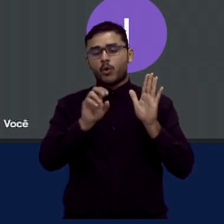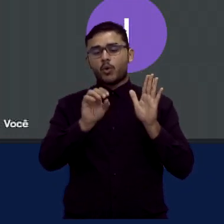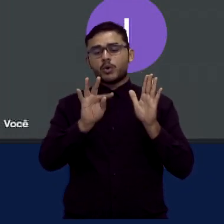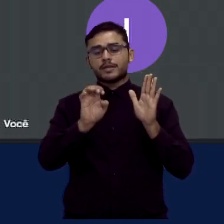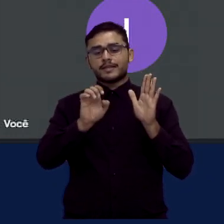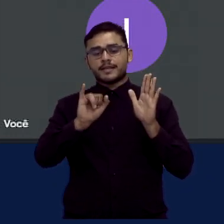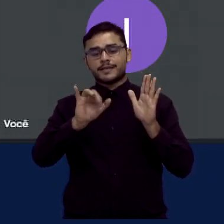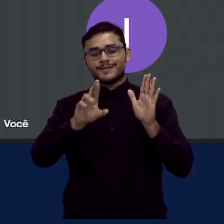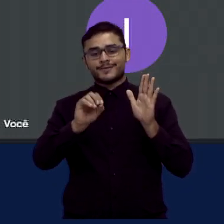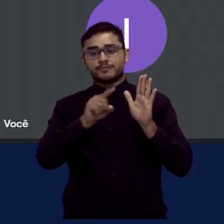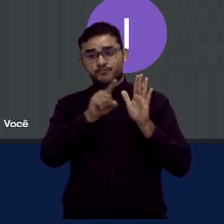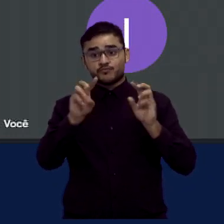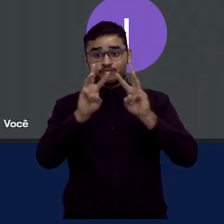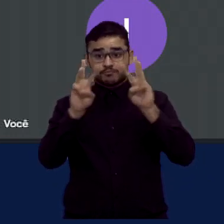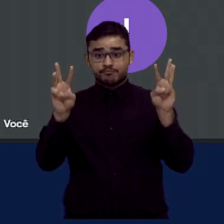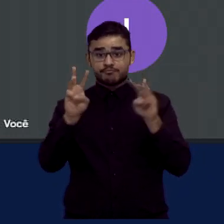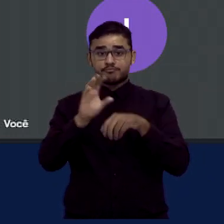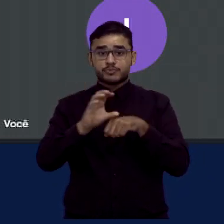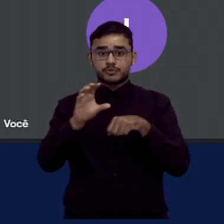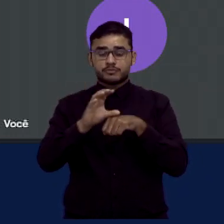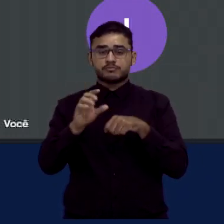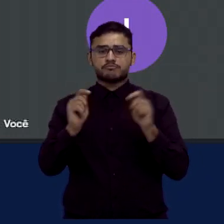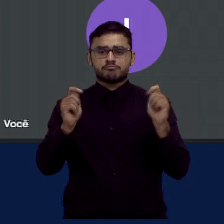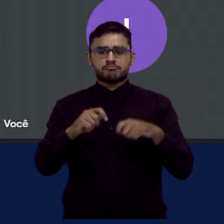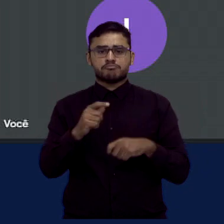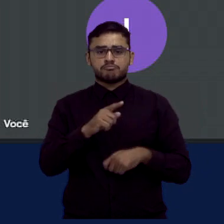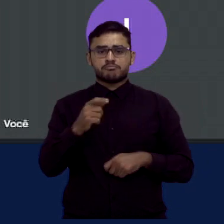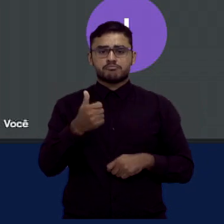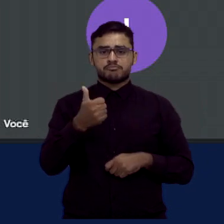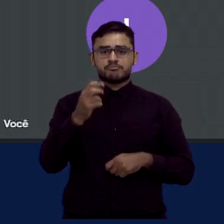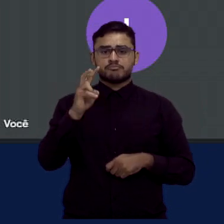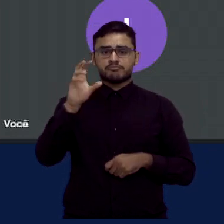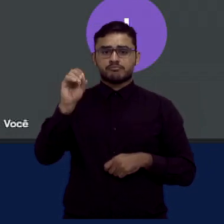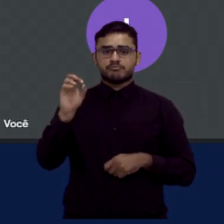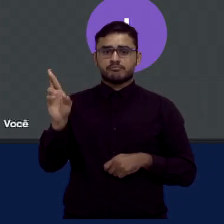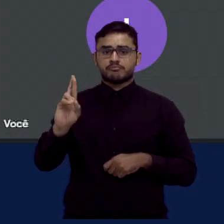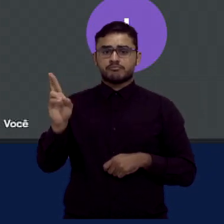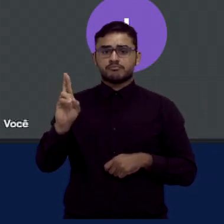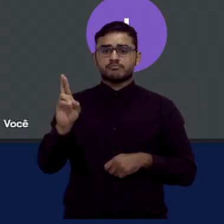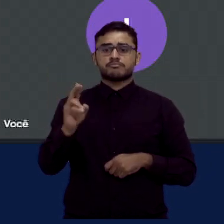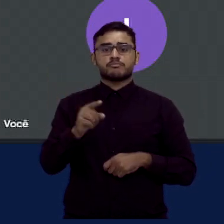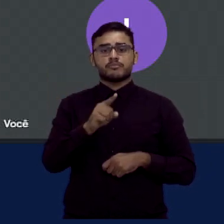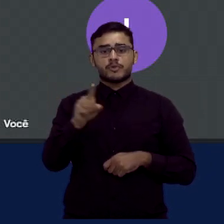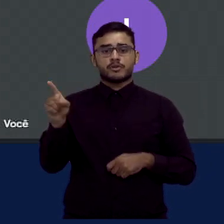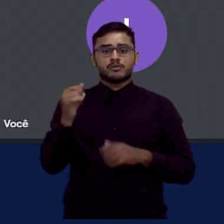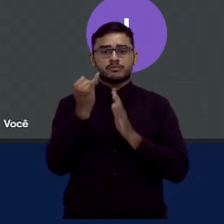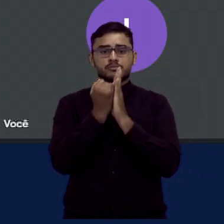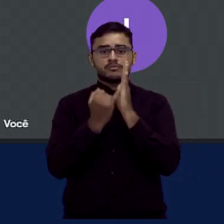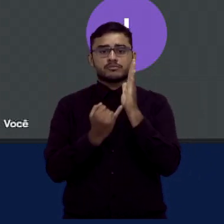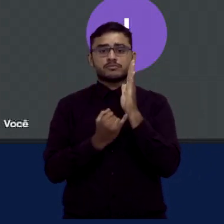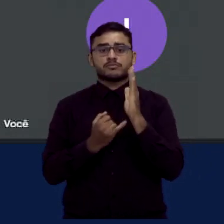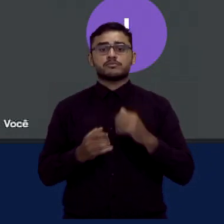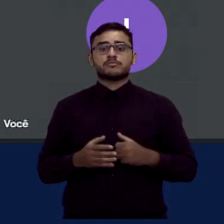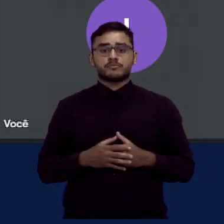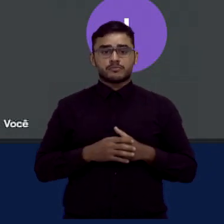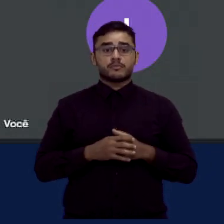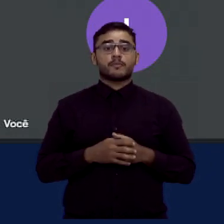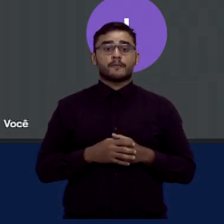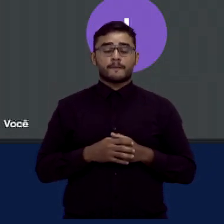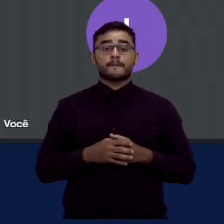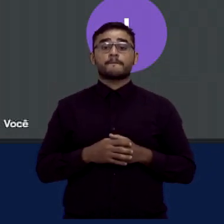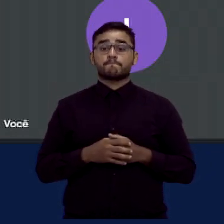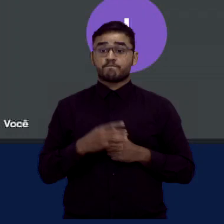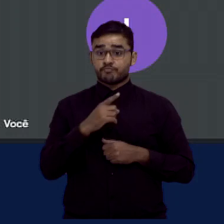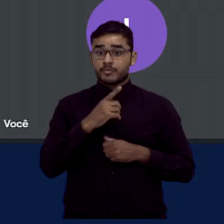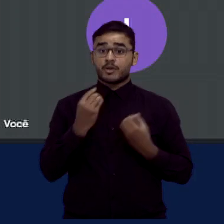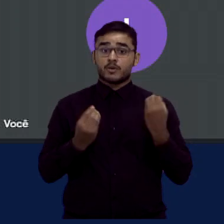acesso a esse curso. É um curso no valor simbólico de R$150. Foi feito, inclusive, através